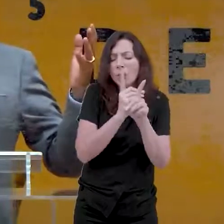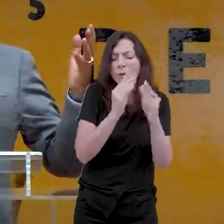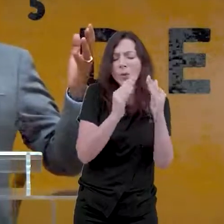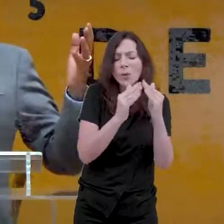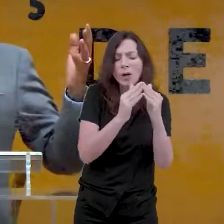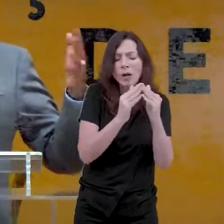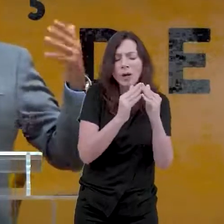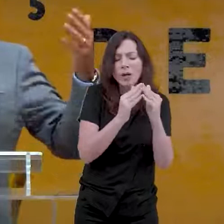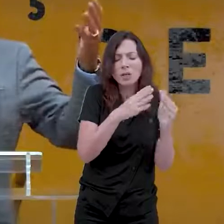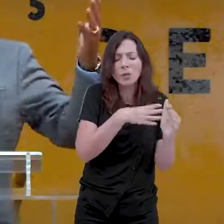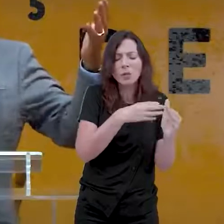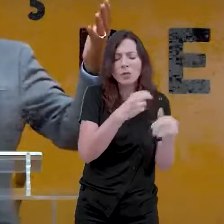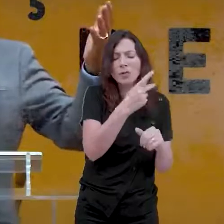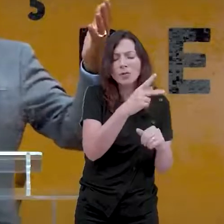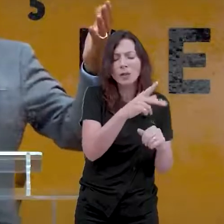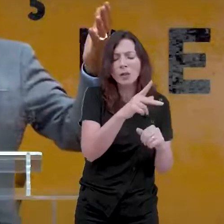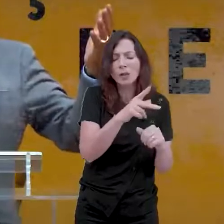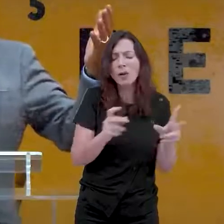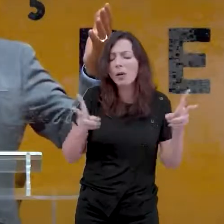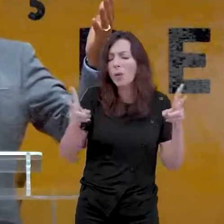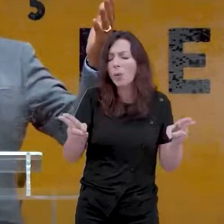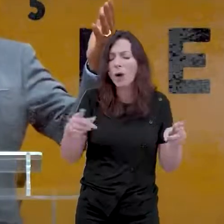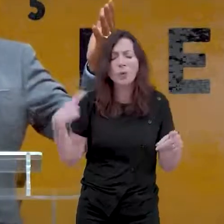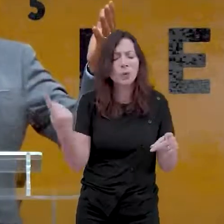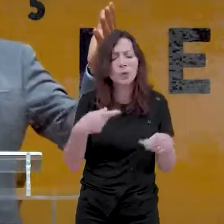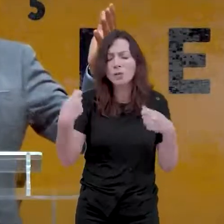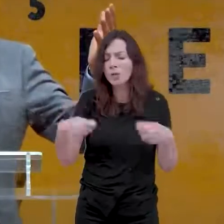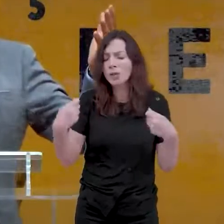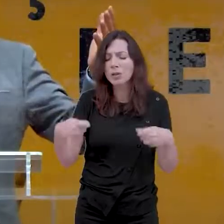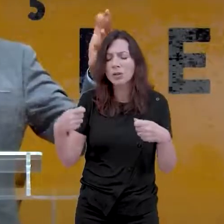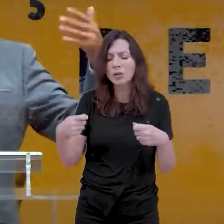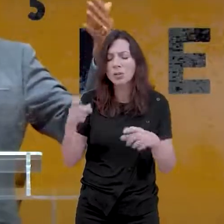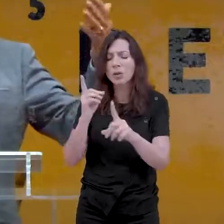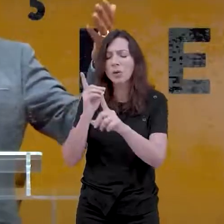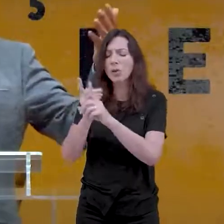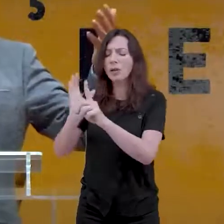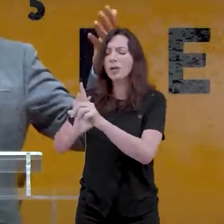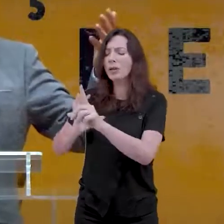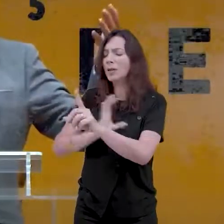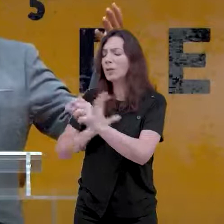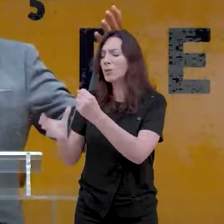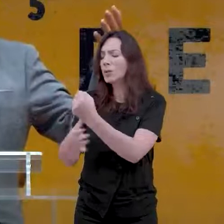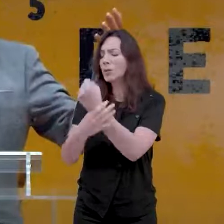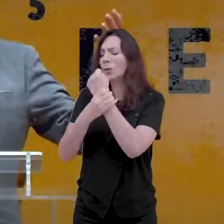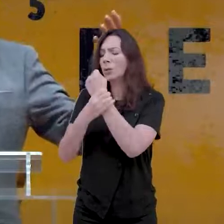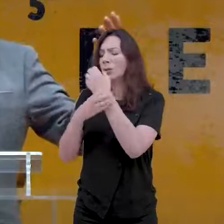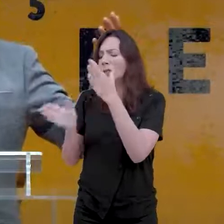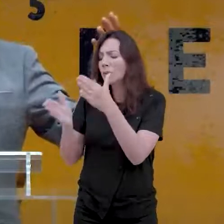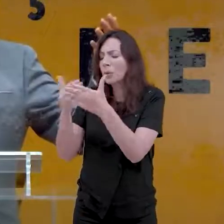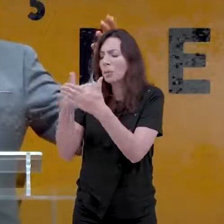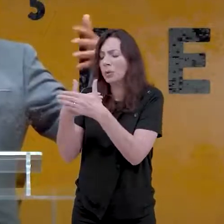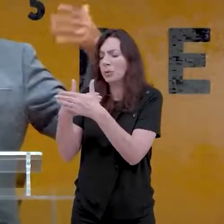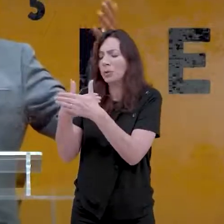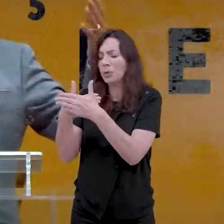Meu Deus, que nós encontremos em Cristo o abrigo, Senhor, que nós encontremos em Cristo a segurança, ó